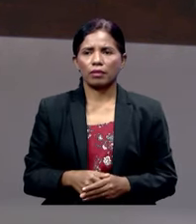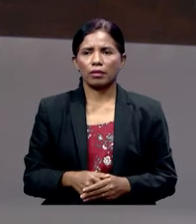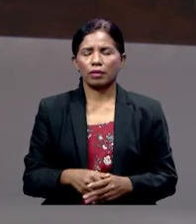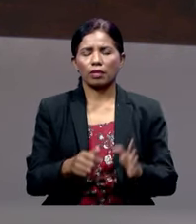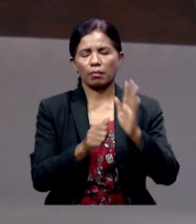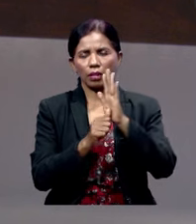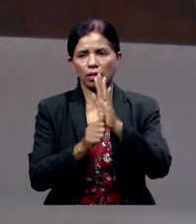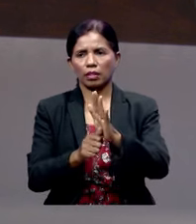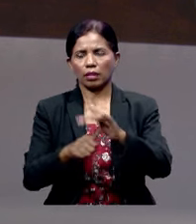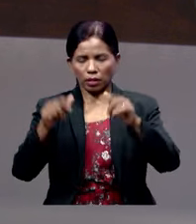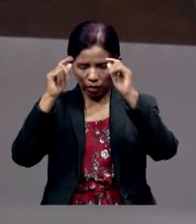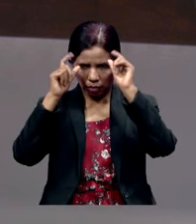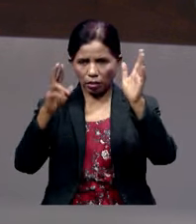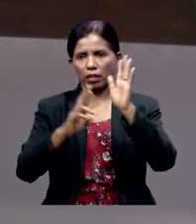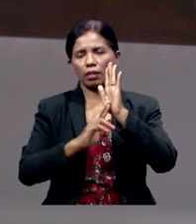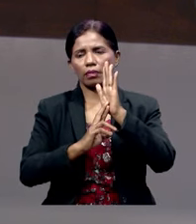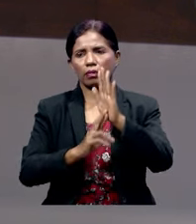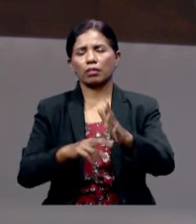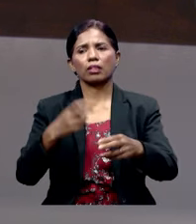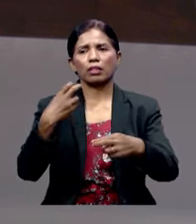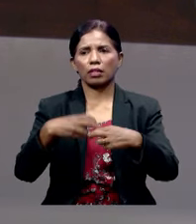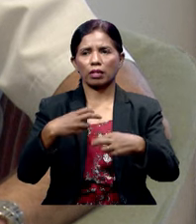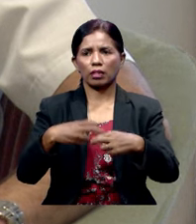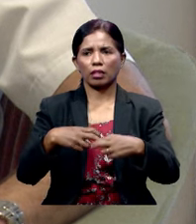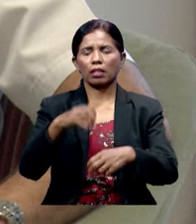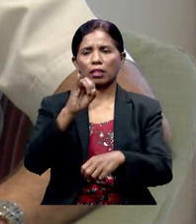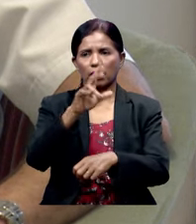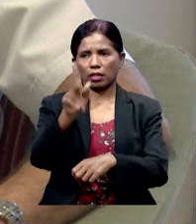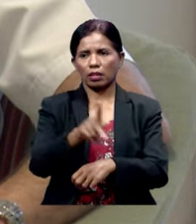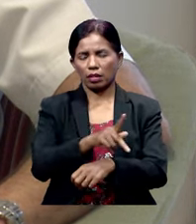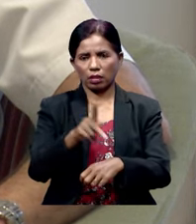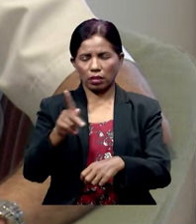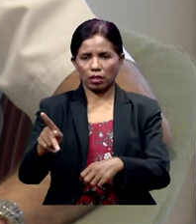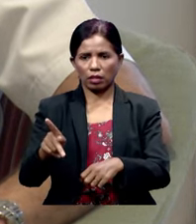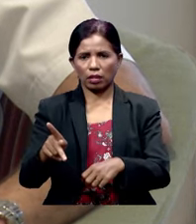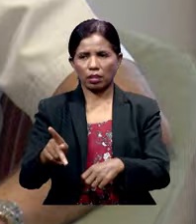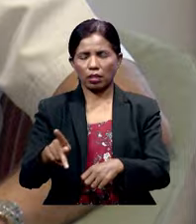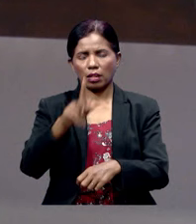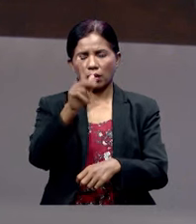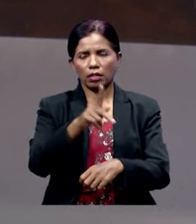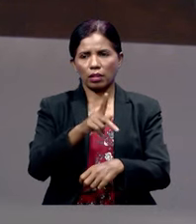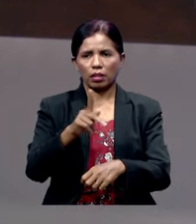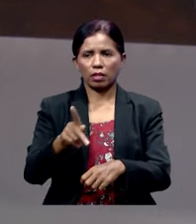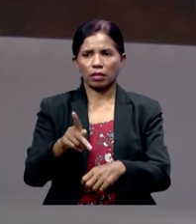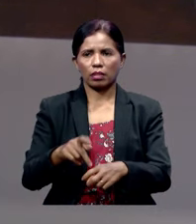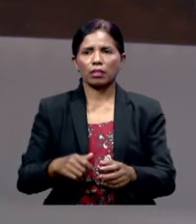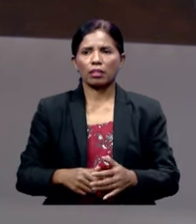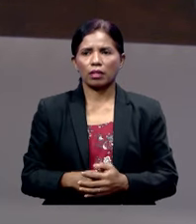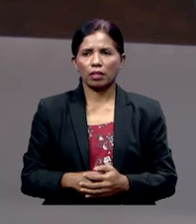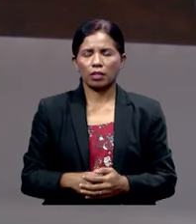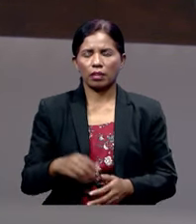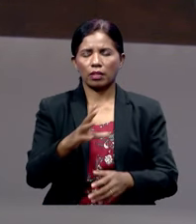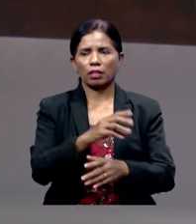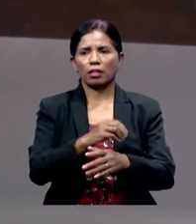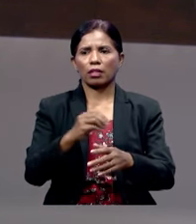seita em Timor Leste representa um desafio a Igreja Católica local católica local e quais são os principais